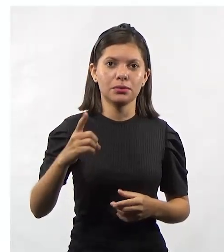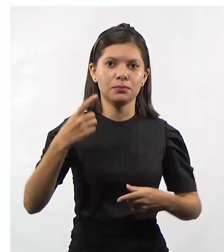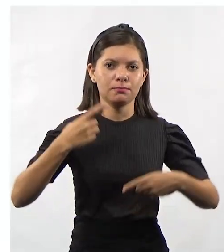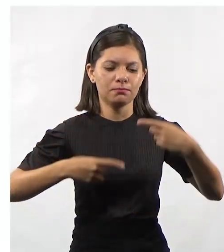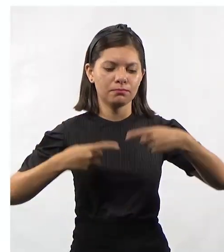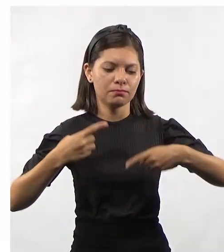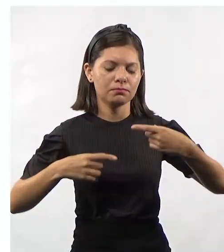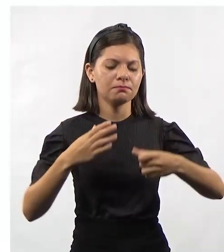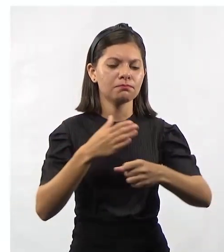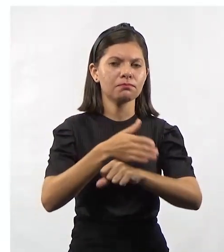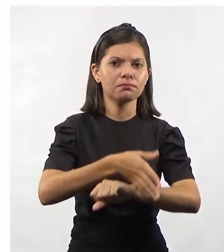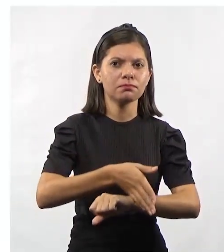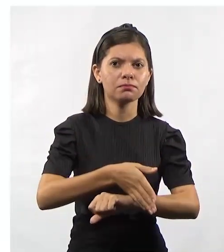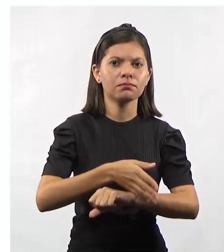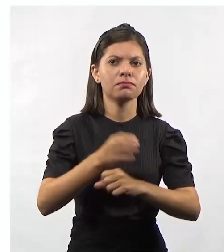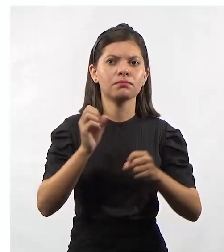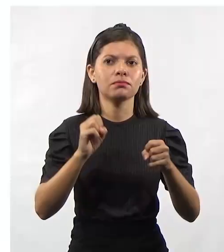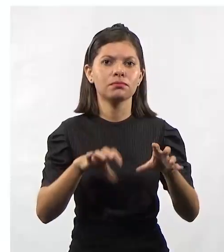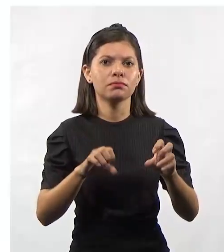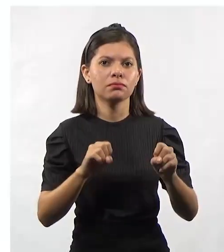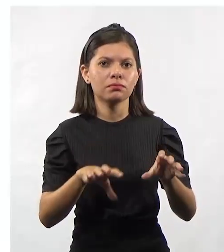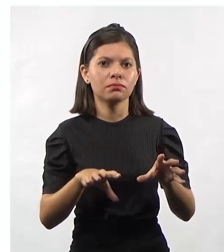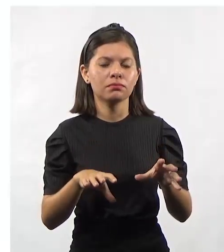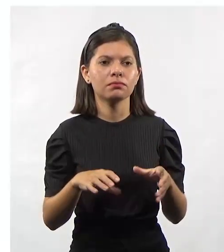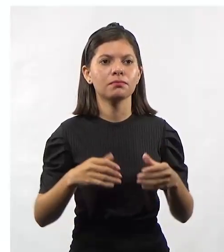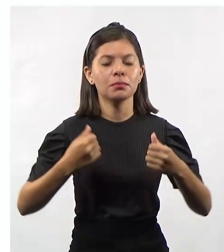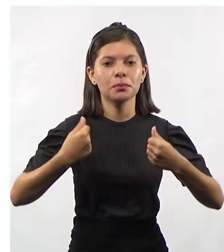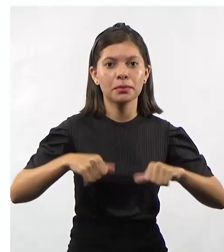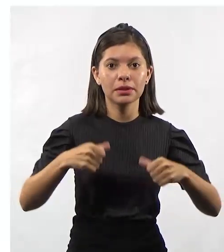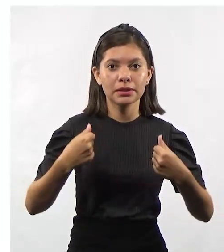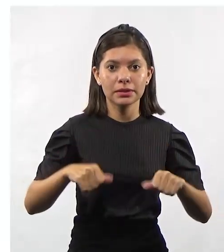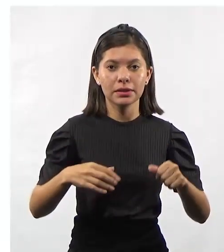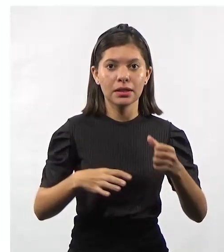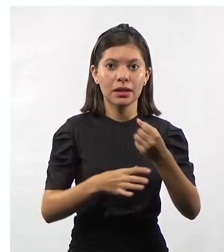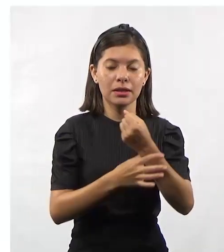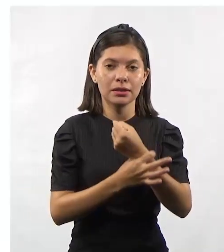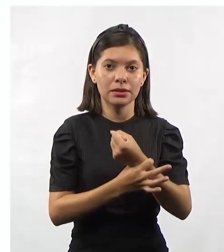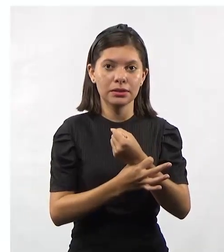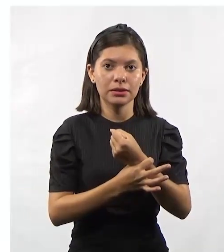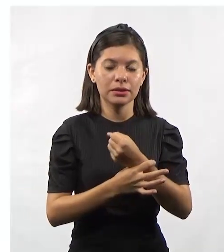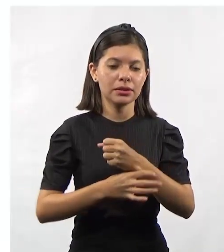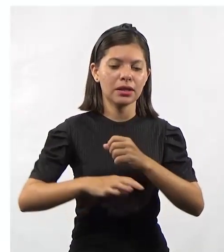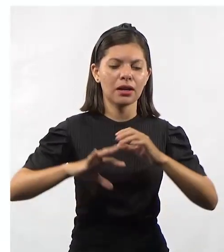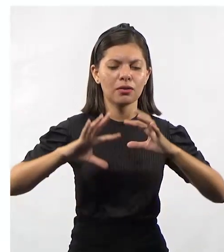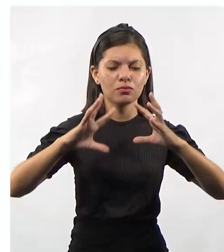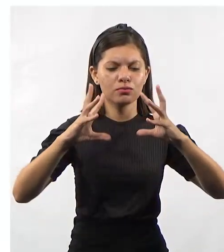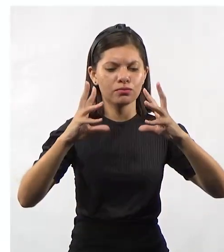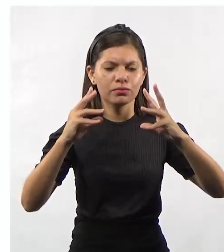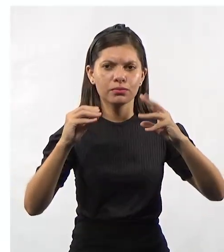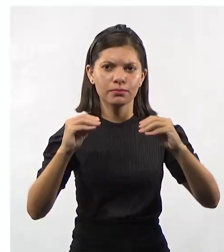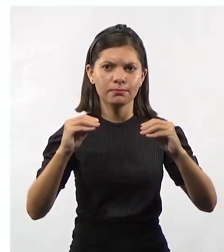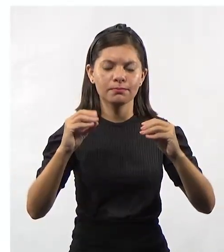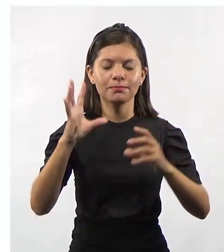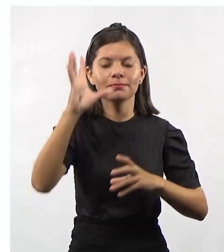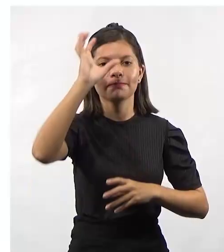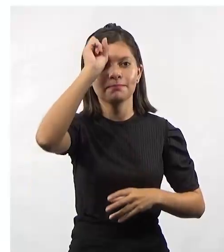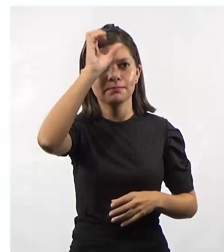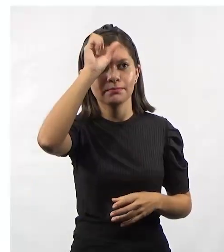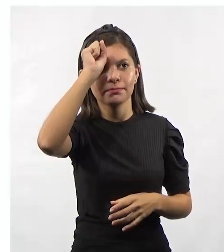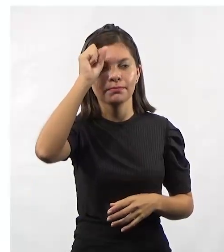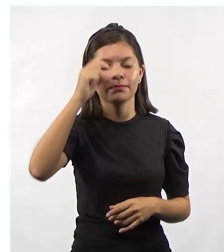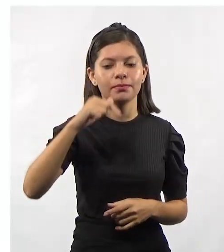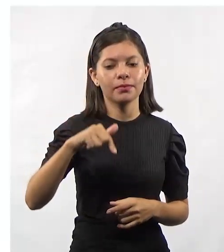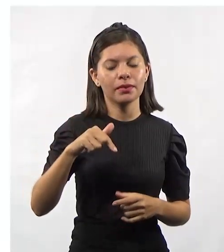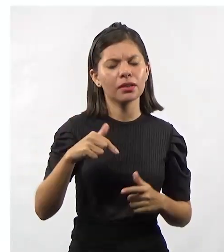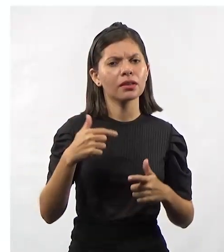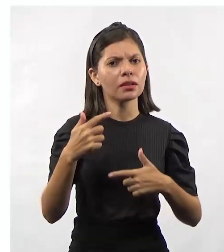à educação, uma vez que consolidado, precisa garantir a qualidade da aprendizagem, né? Então,